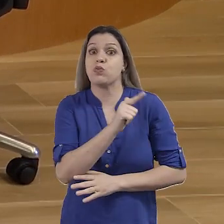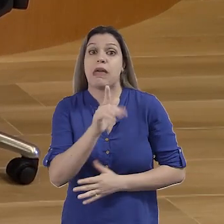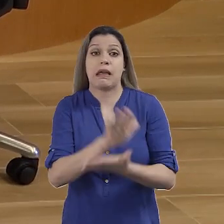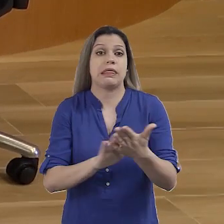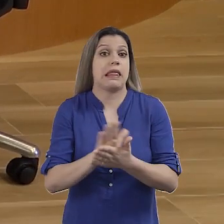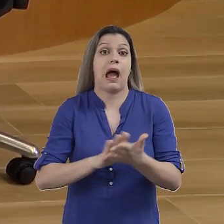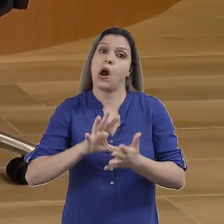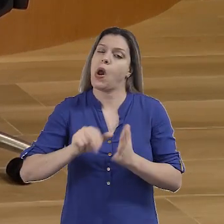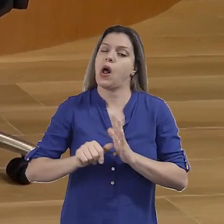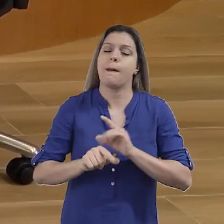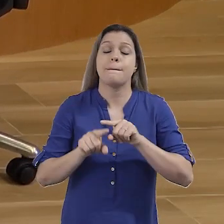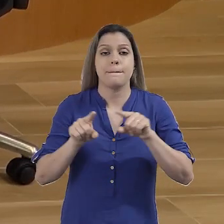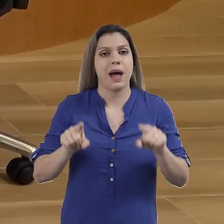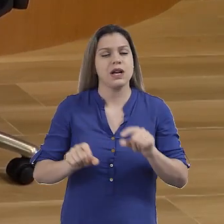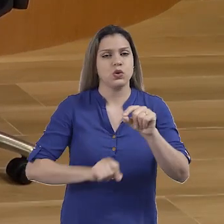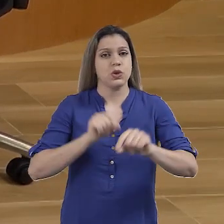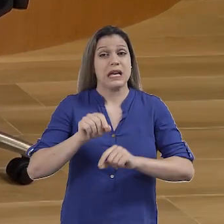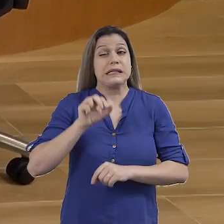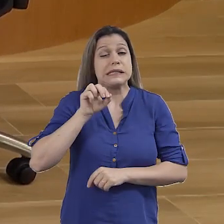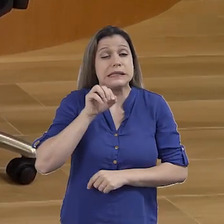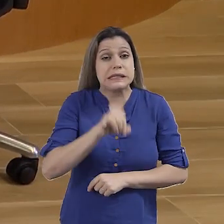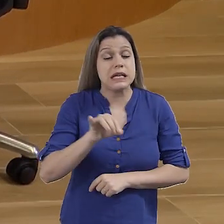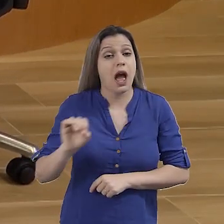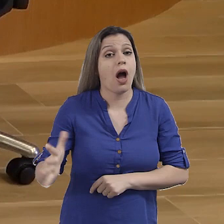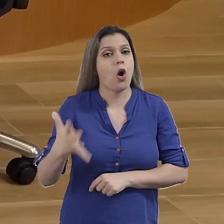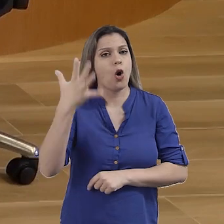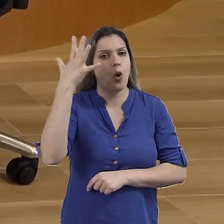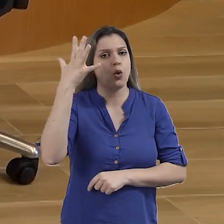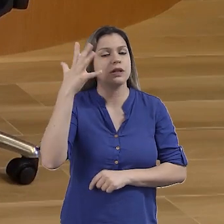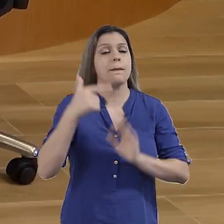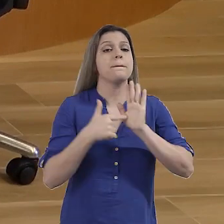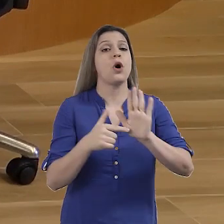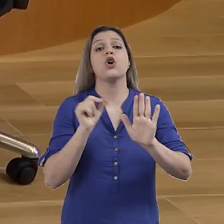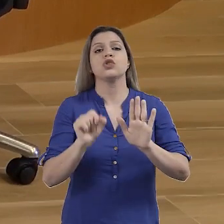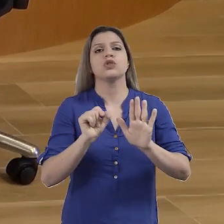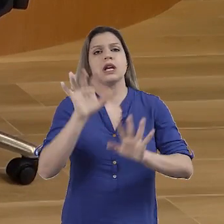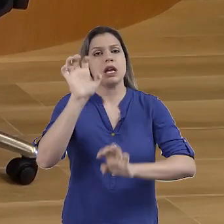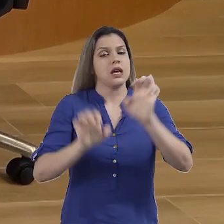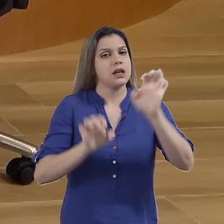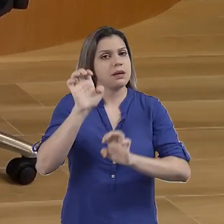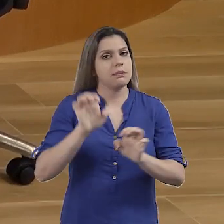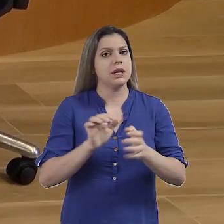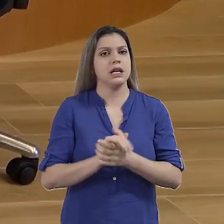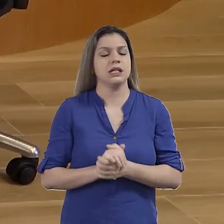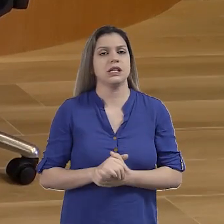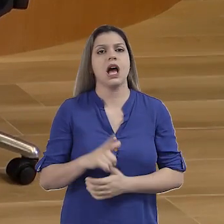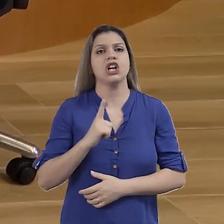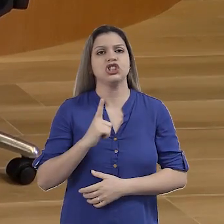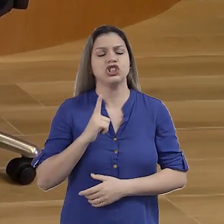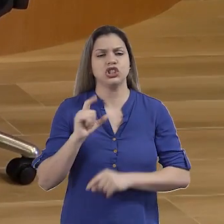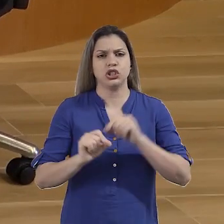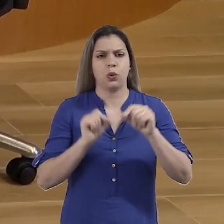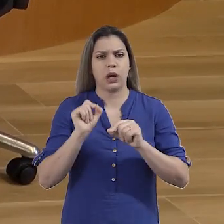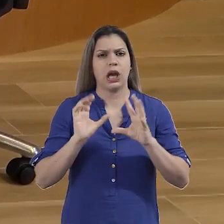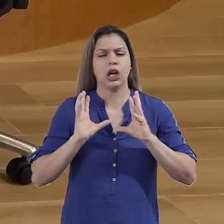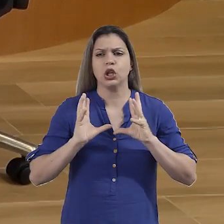haver corrupção no âmbito daquela empresa, mas que se houver, demonstra que a empresa cumpriu e ela